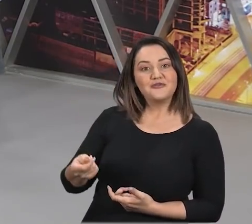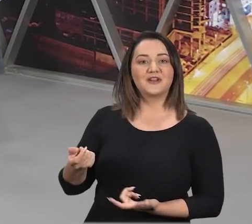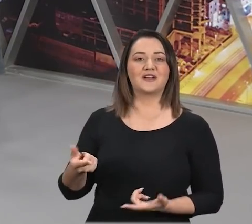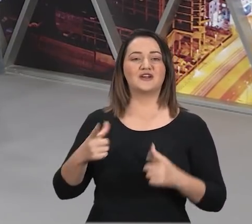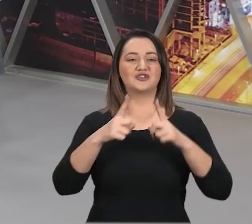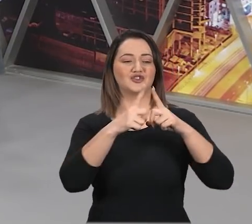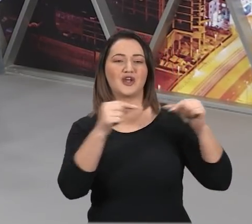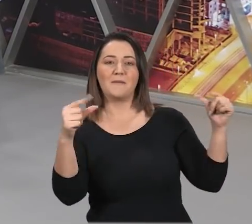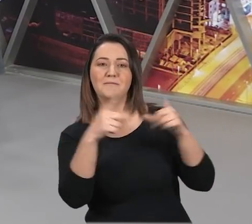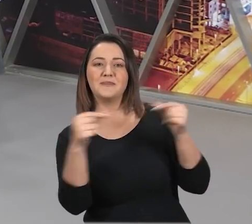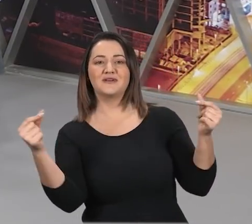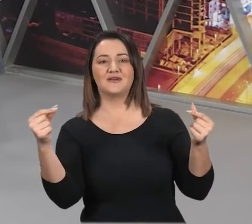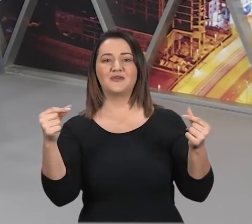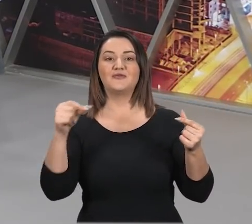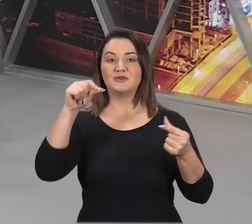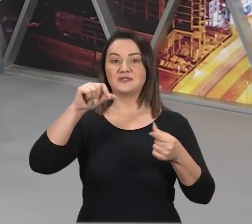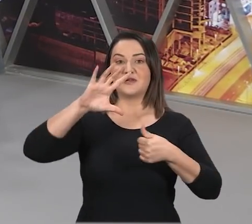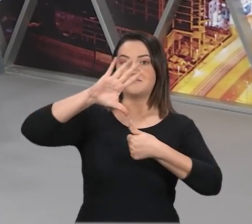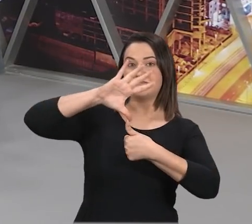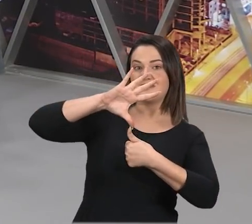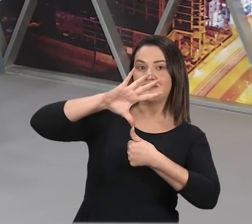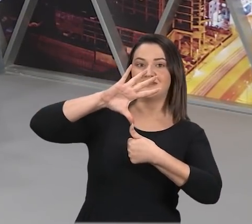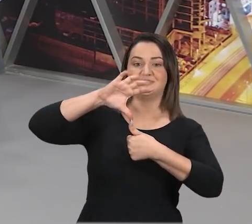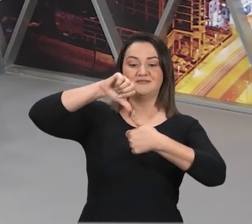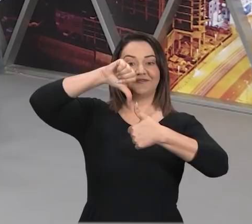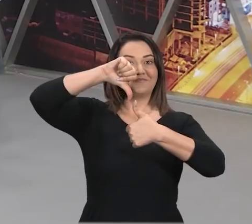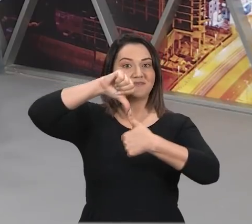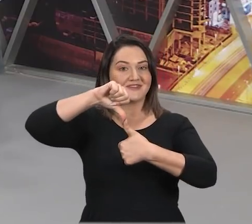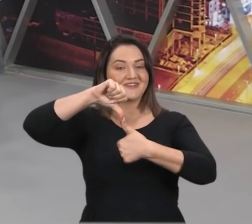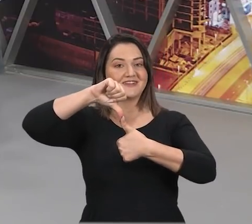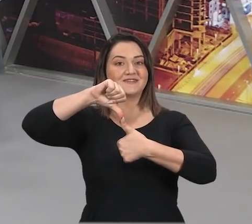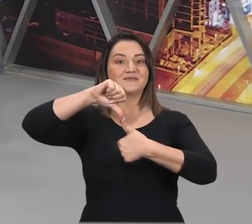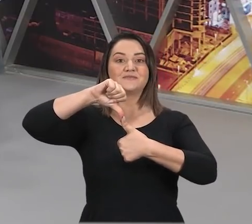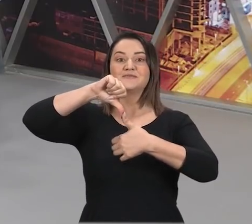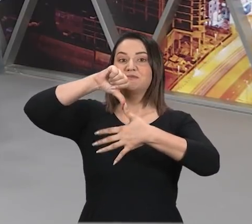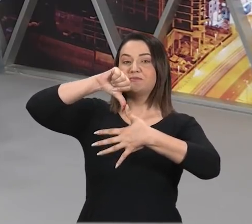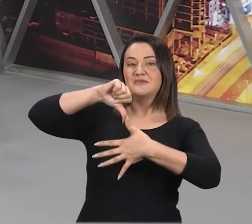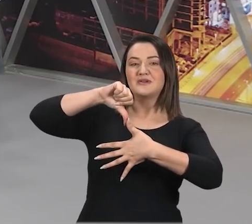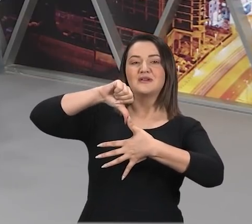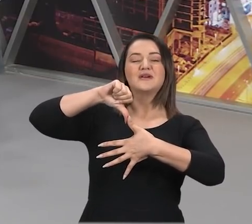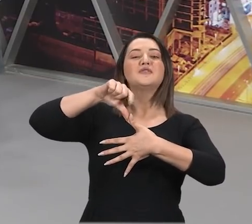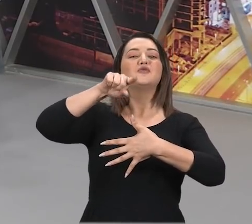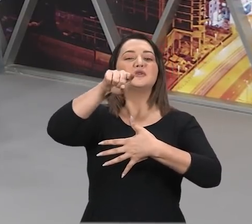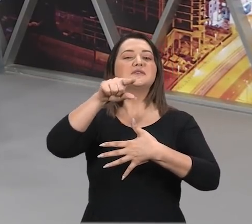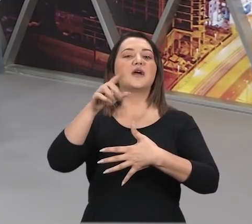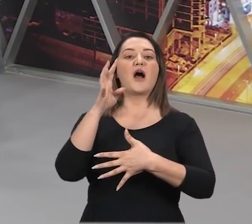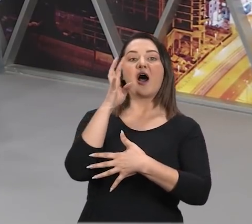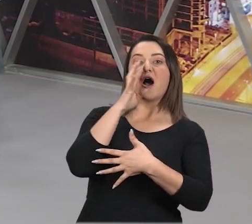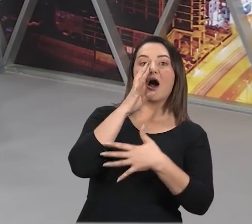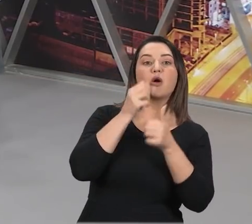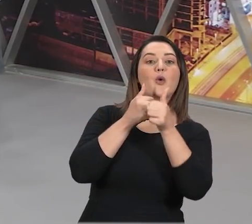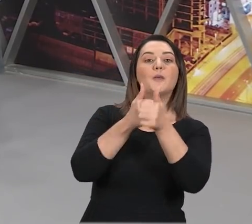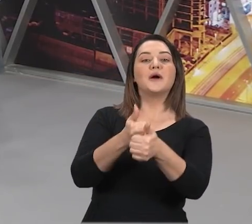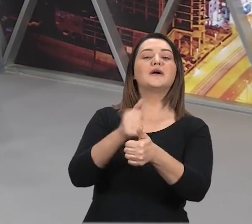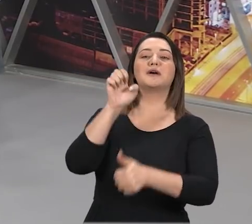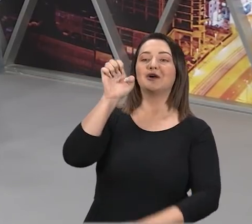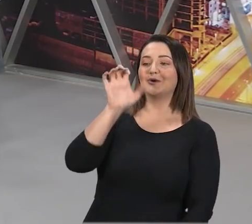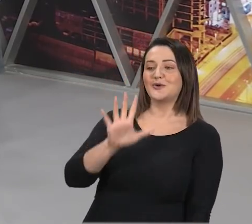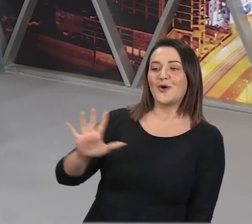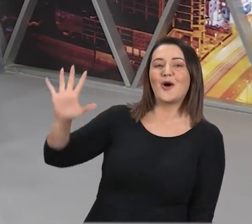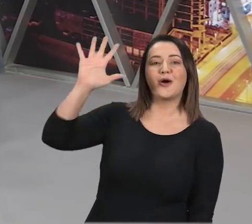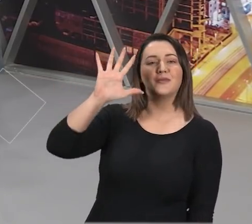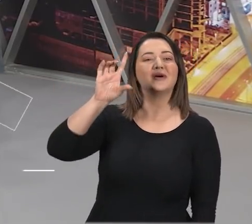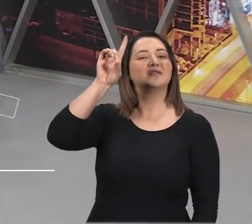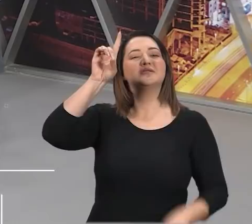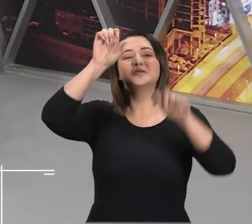você do Japão, para você da América do Sul, para você da América Central, da América do Norte, para você que nos acompanha na